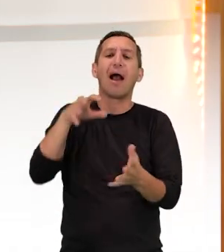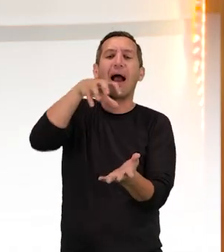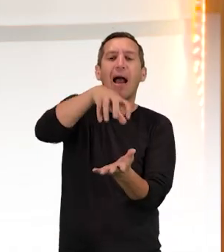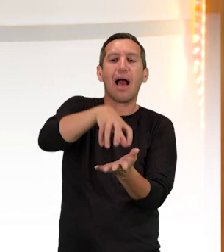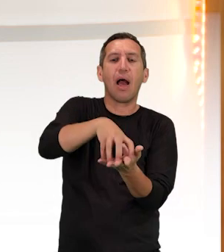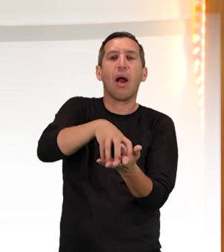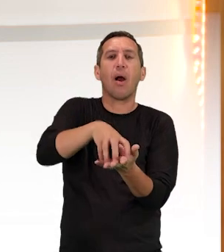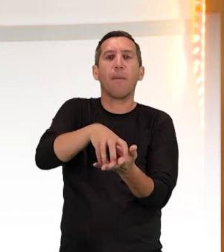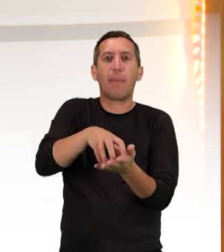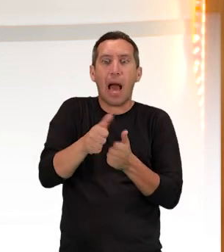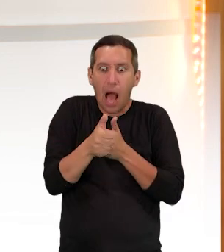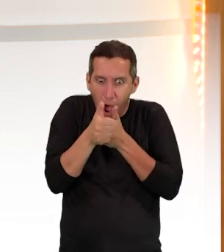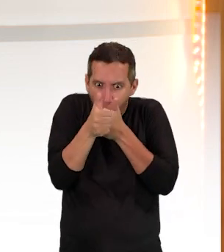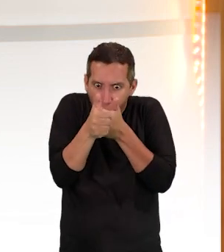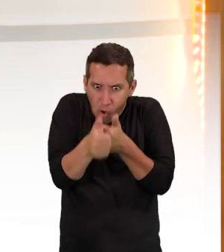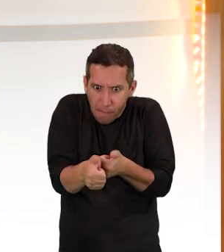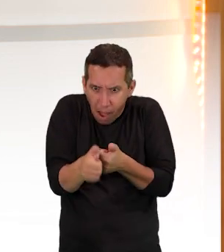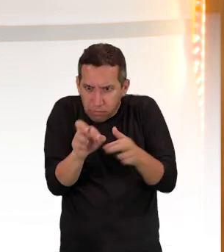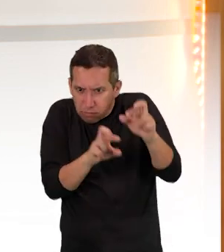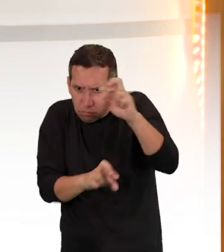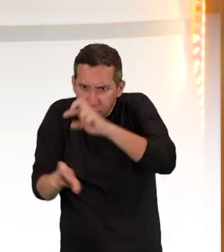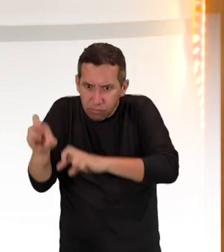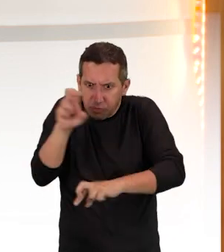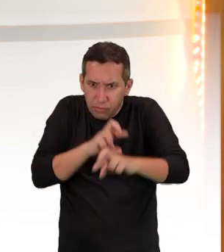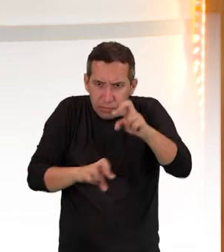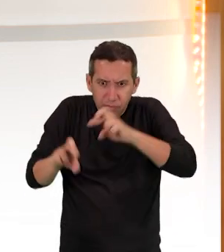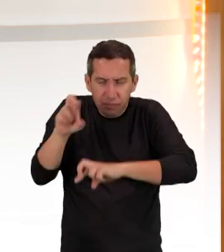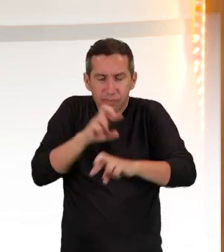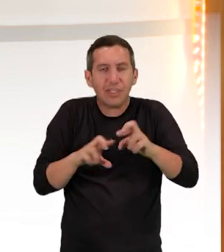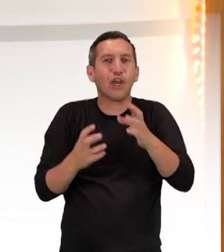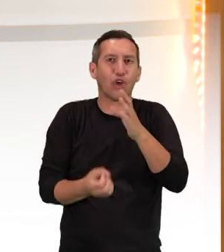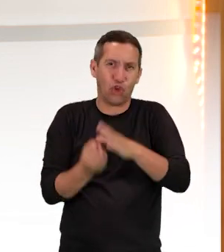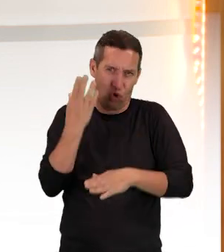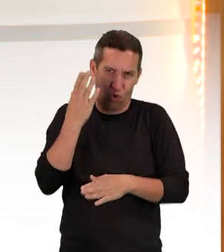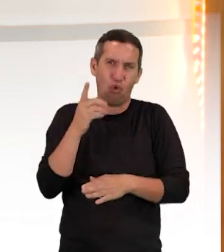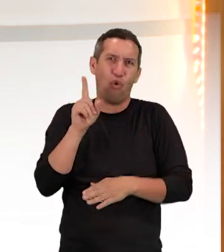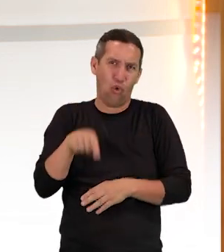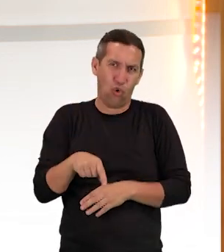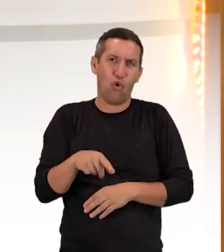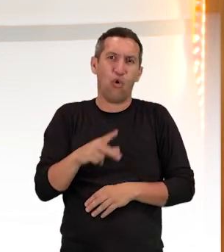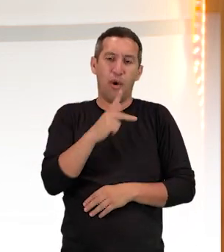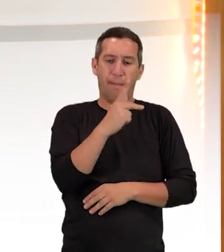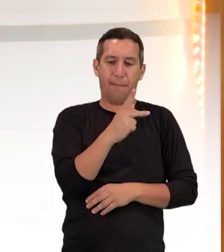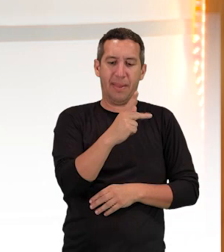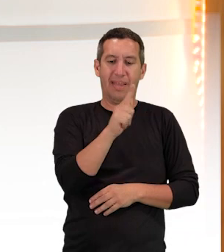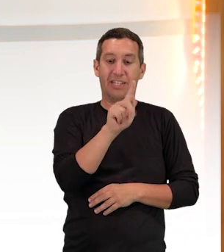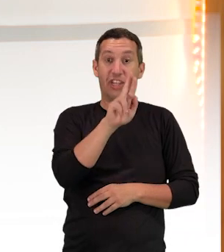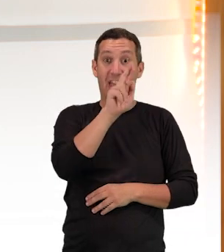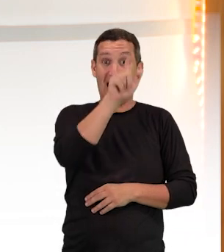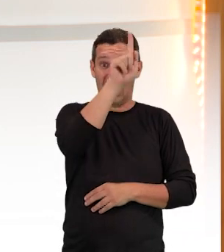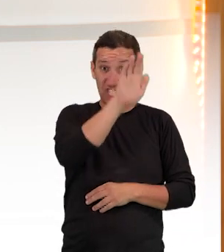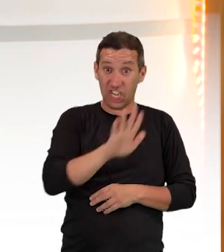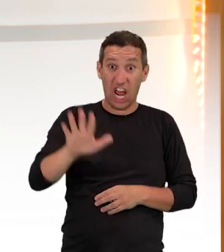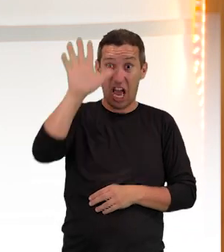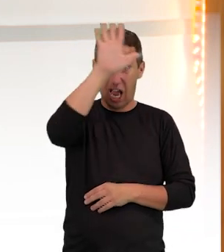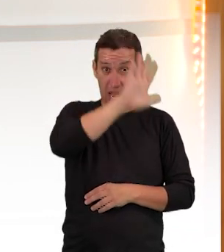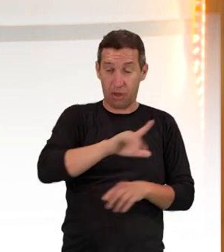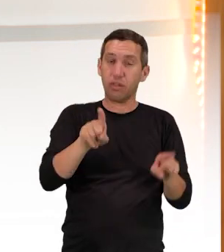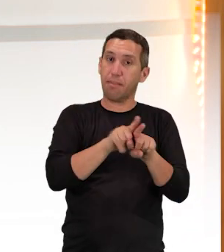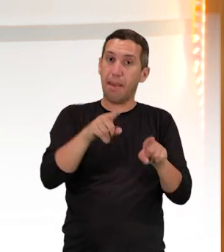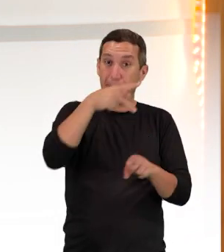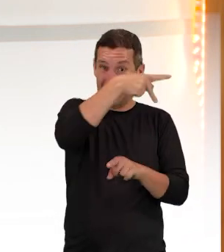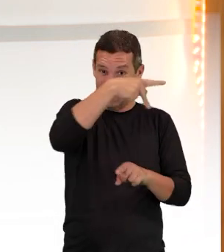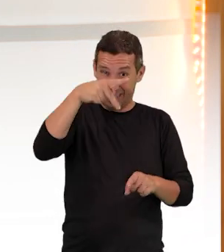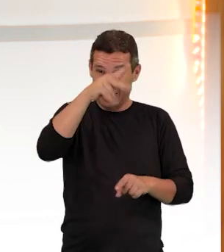criação do Gabinete Integrado de Acompanhamento da Epidemia, o GIAC Covid-19, criado pelo Procurador-Geral